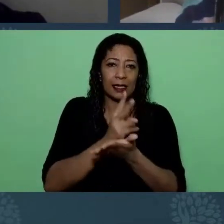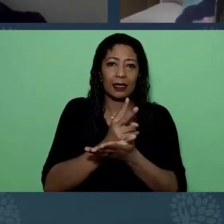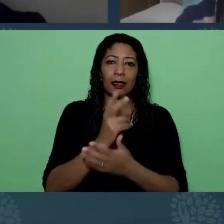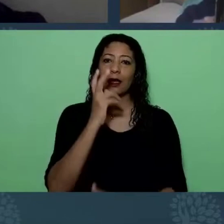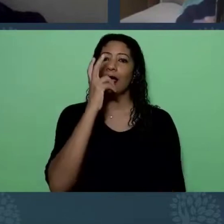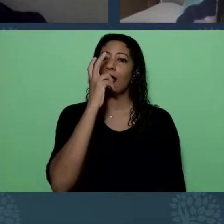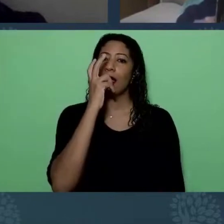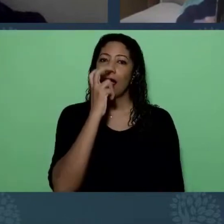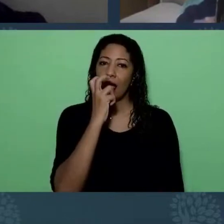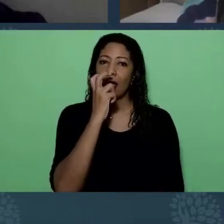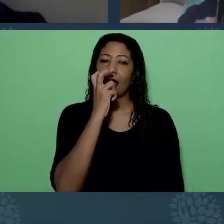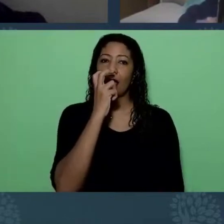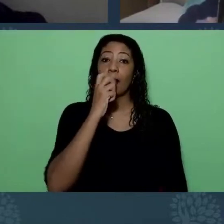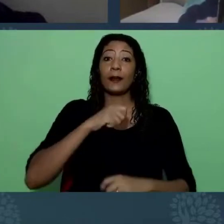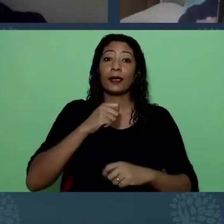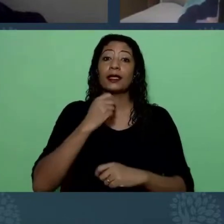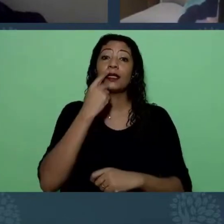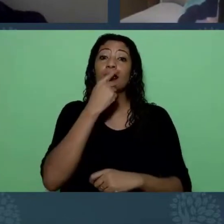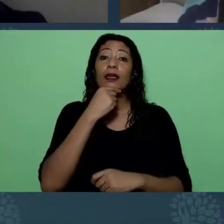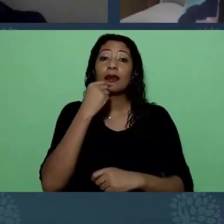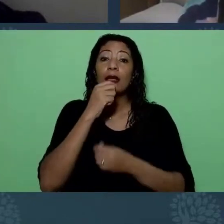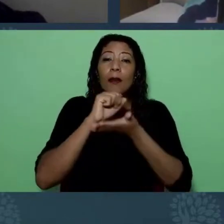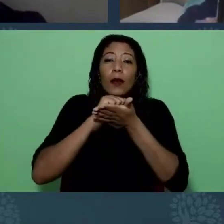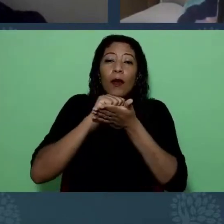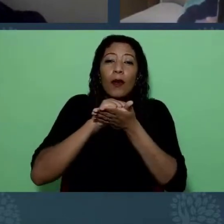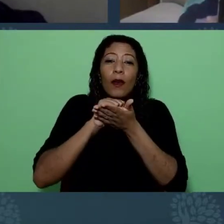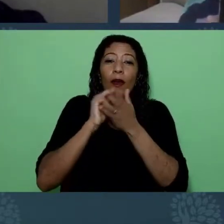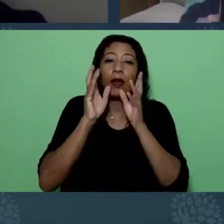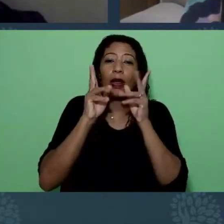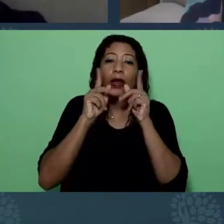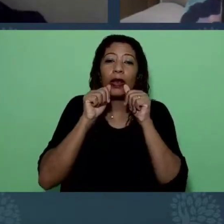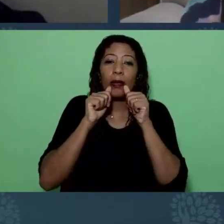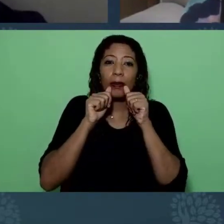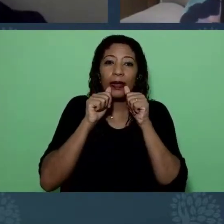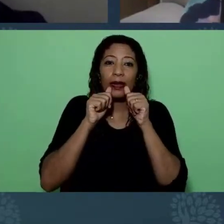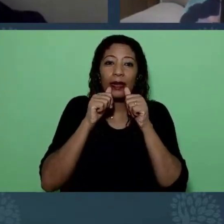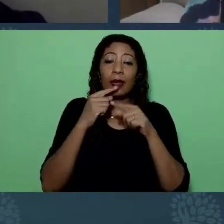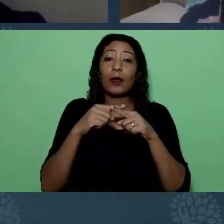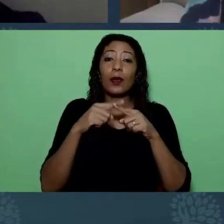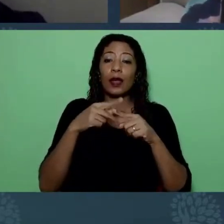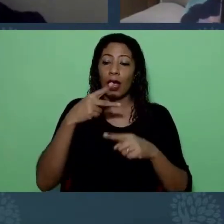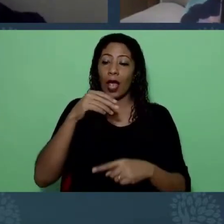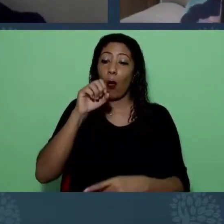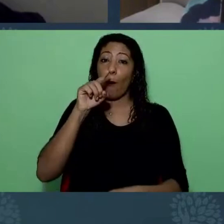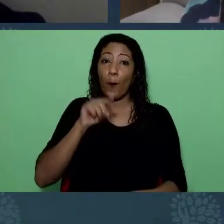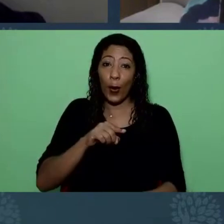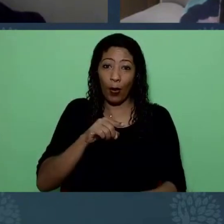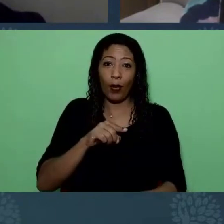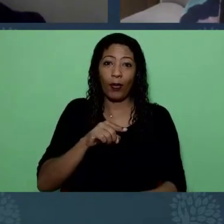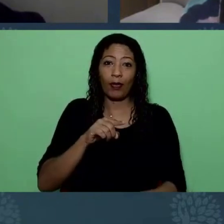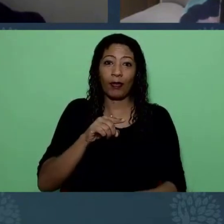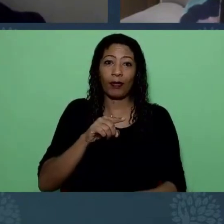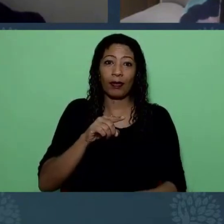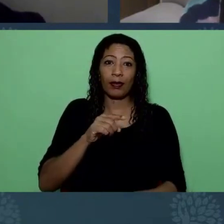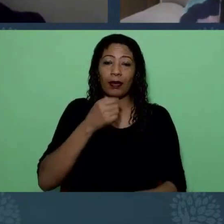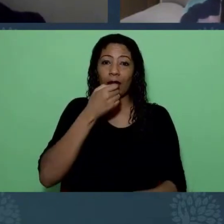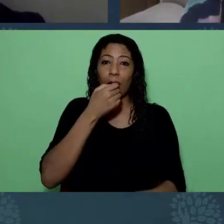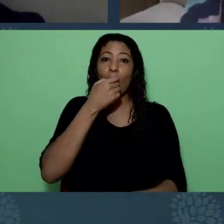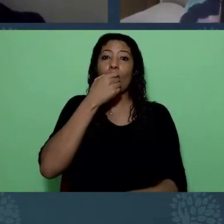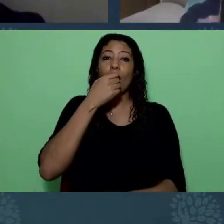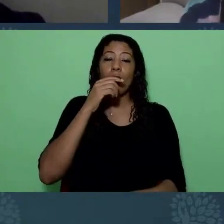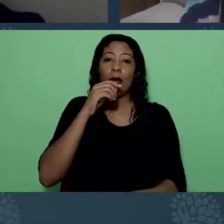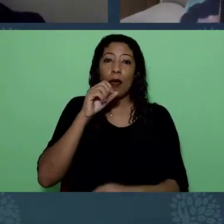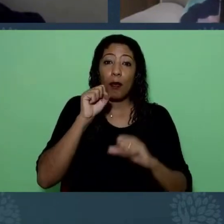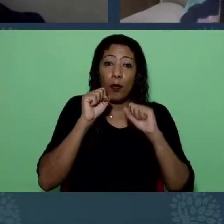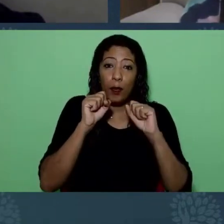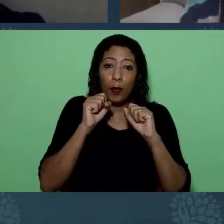dispositivo inalatório, lavar a boca após o uso. Porque o excesso do pozinho que fica na boca pode fazer uma alteração